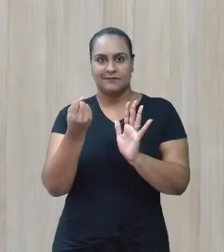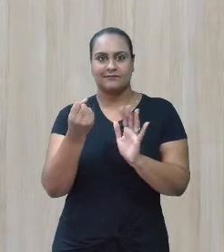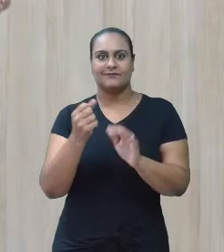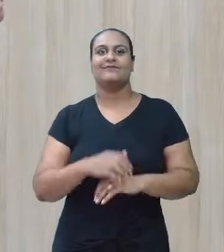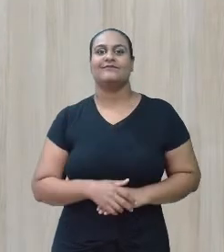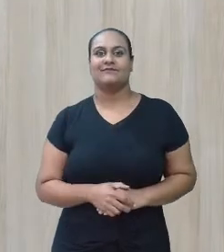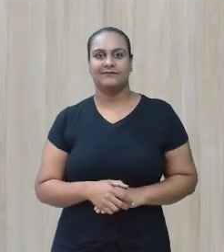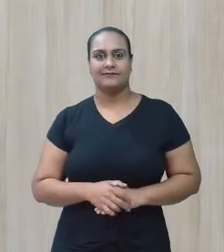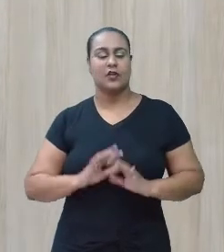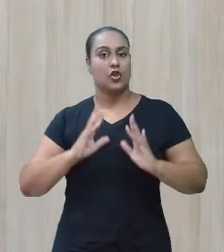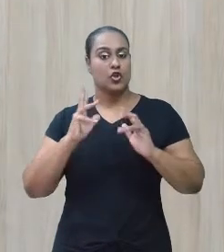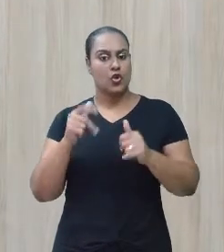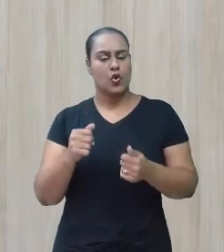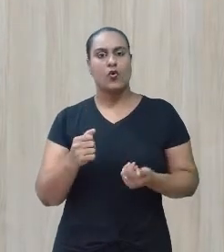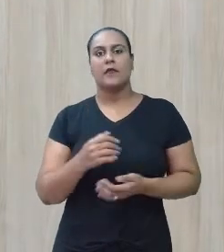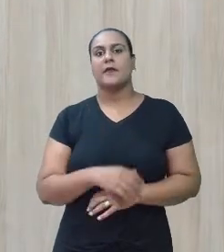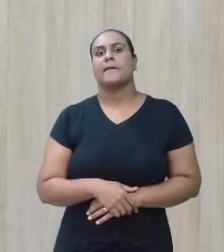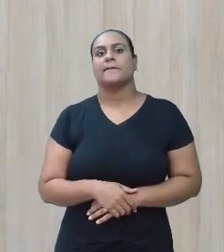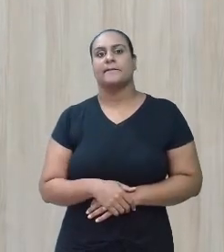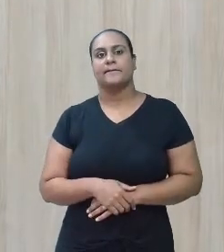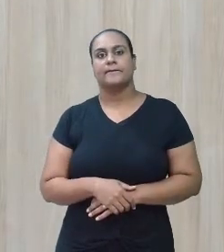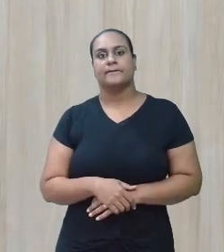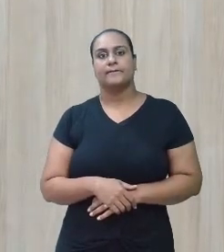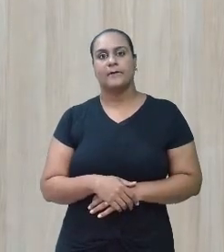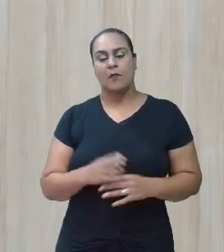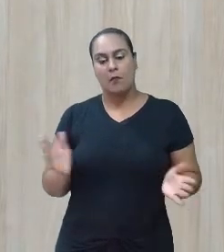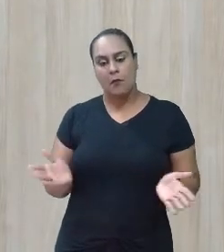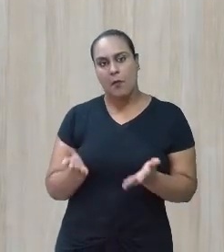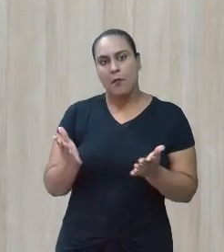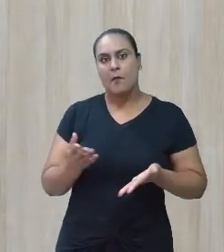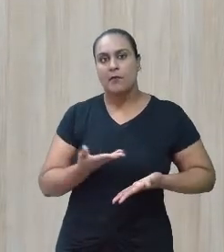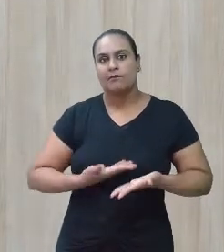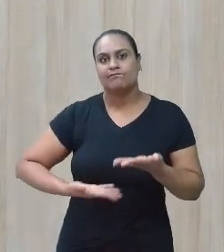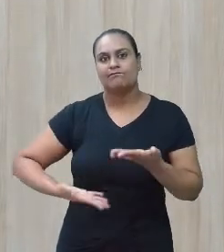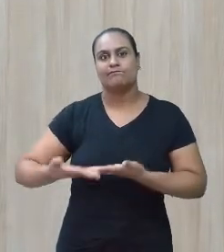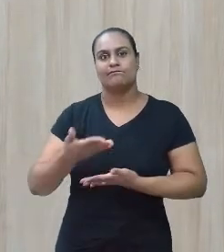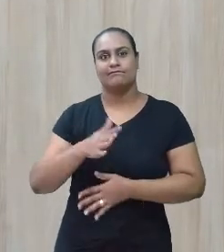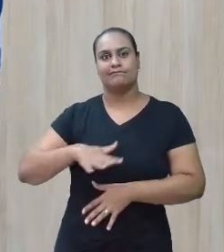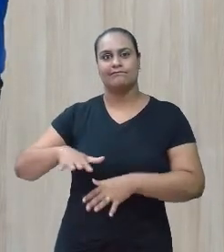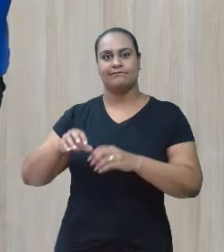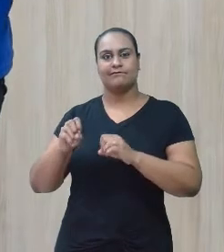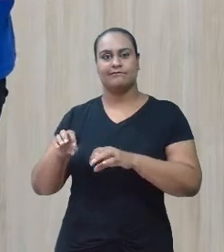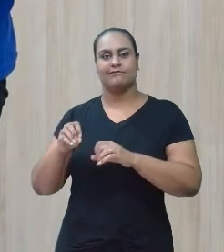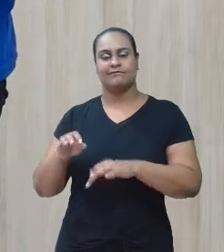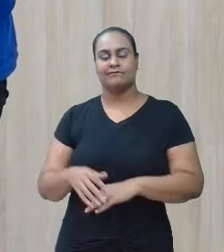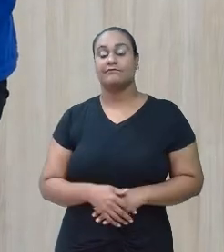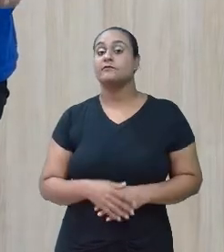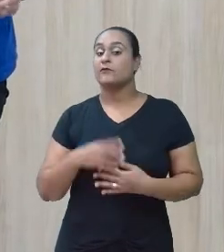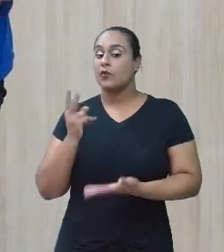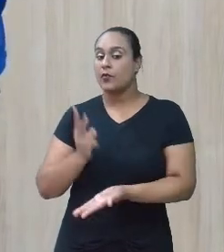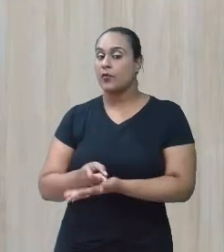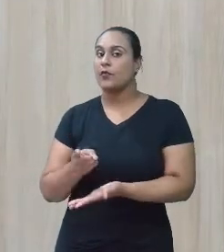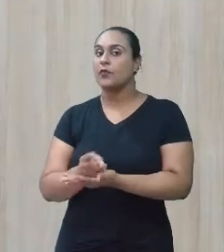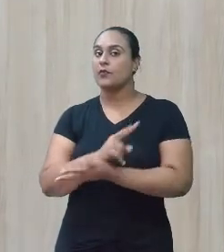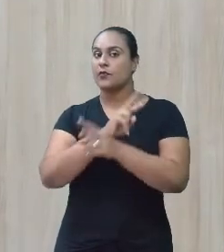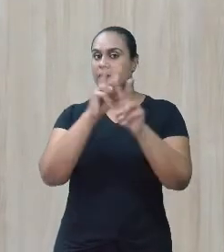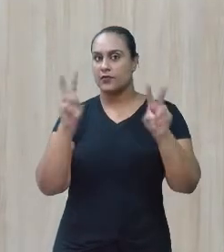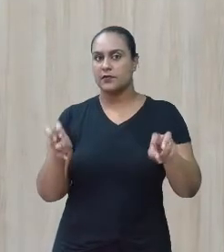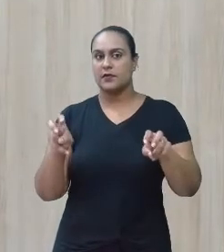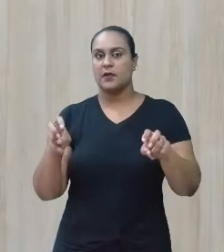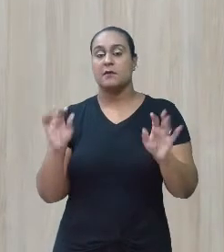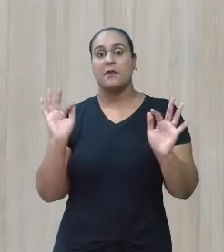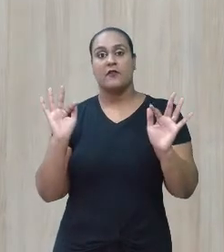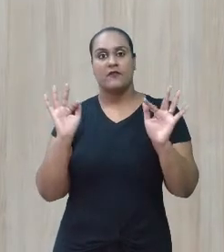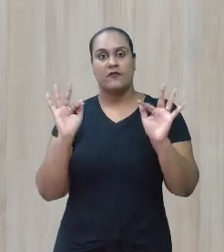toda a contribuição que ele deixou para a educação. Então, aqui vamos continuar o nosso assunto,